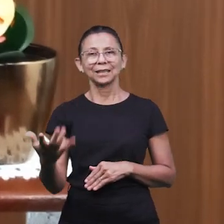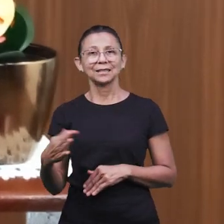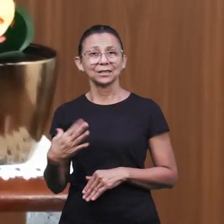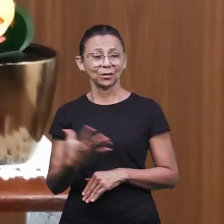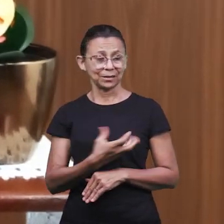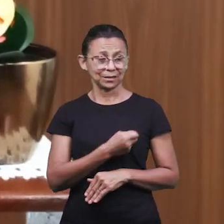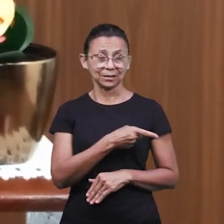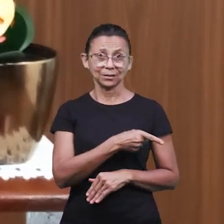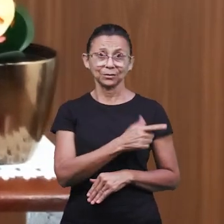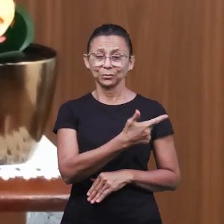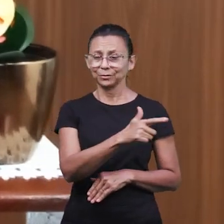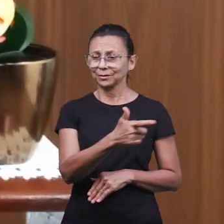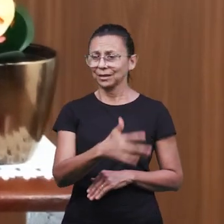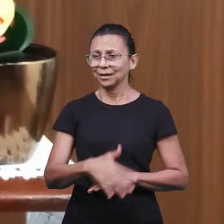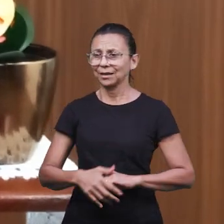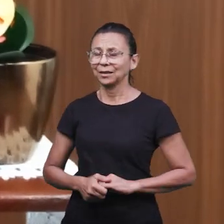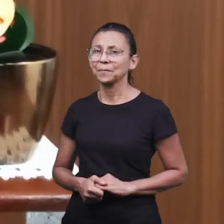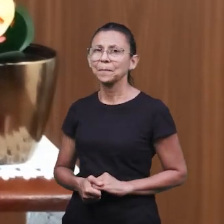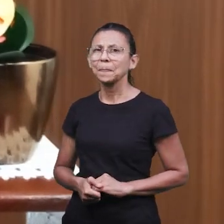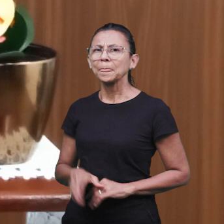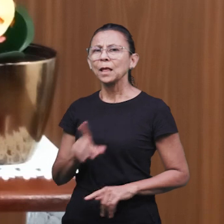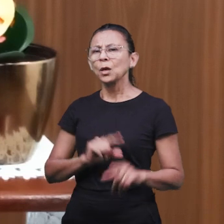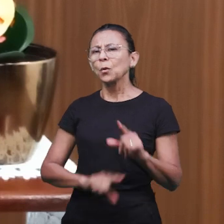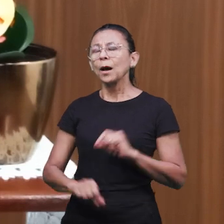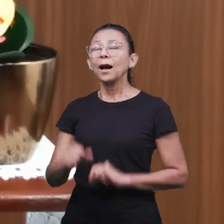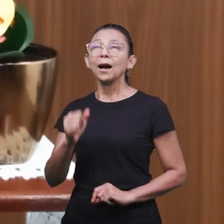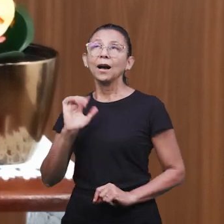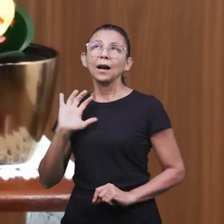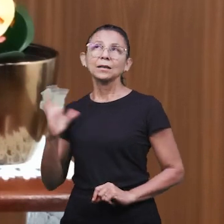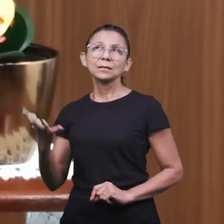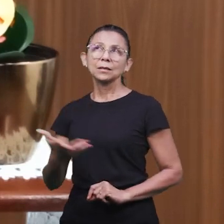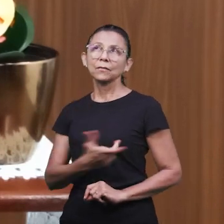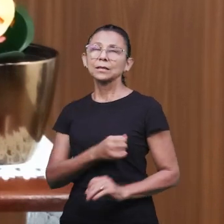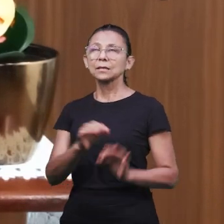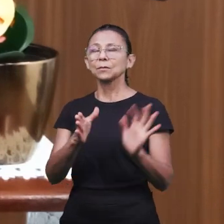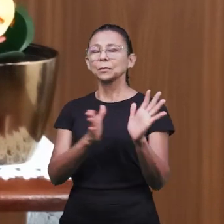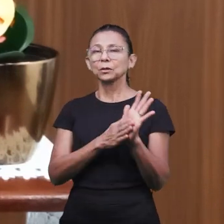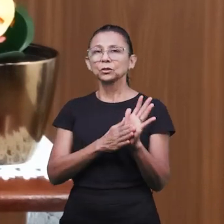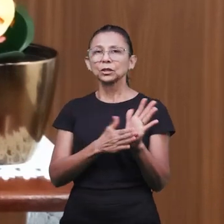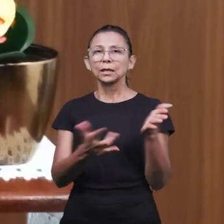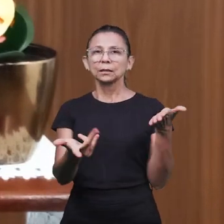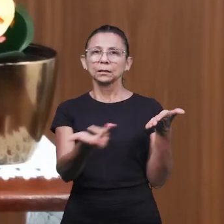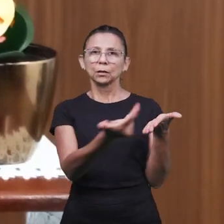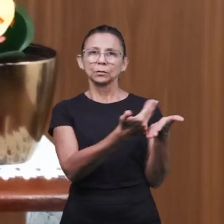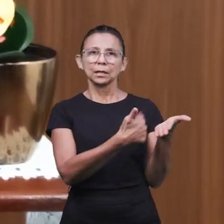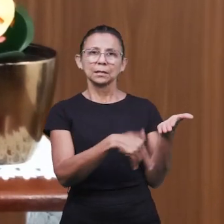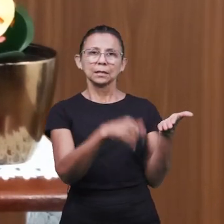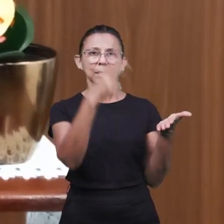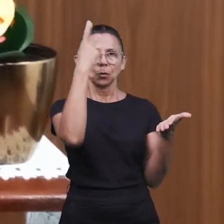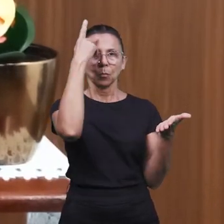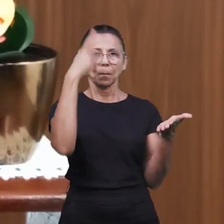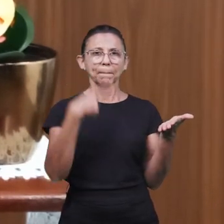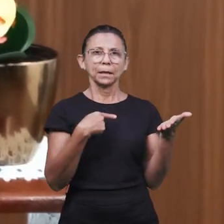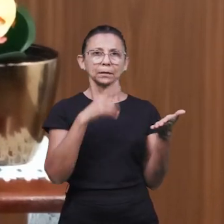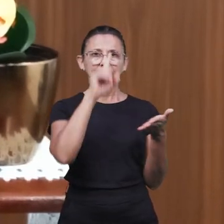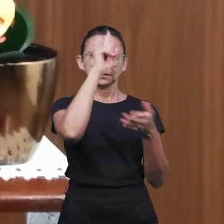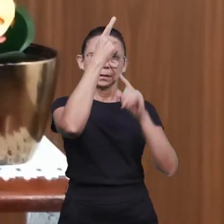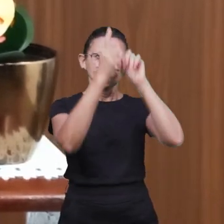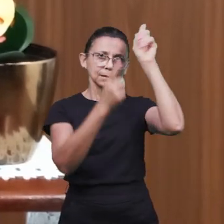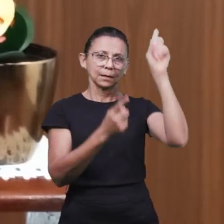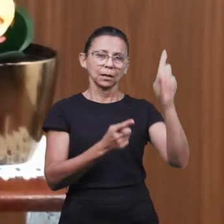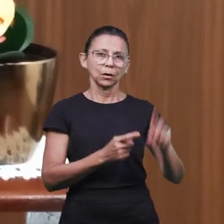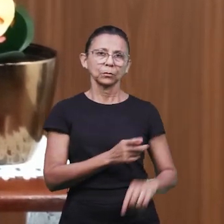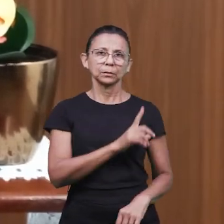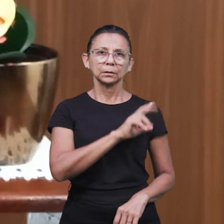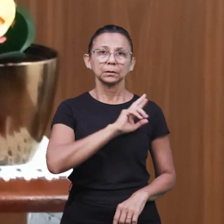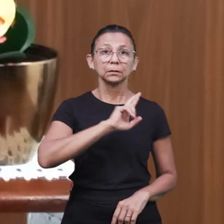salvação. Salvação não é um projeto desenhado pelo homem e os seus valores. Salvação é um projeto